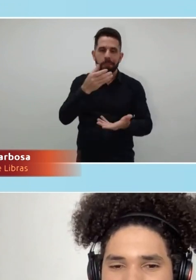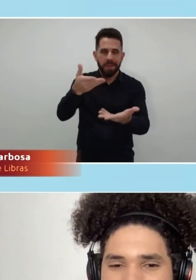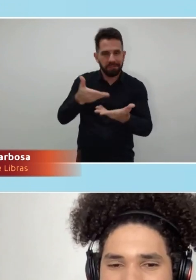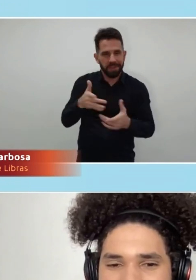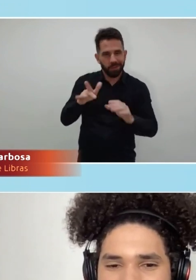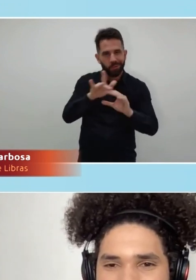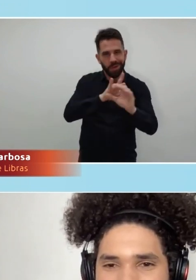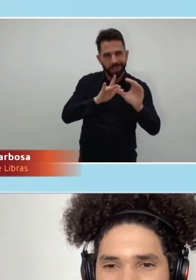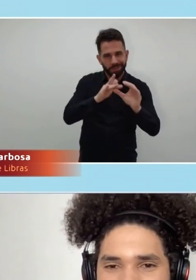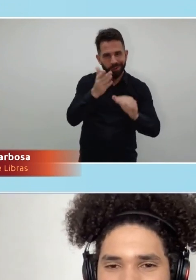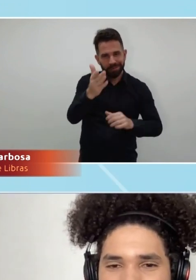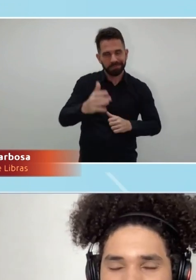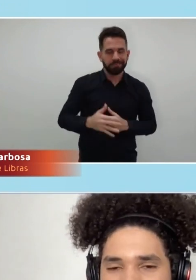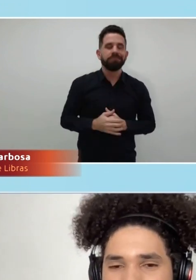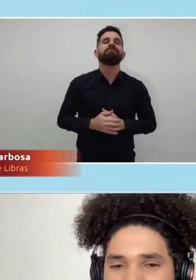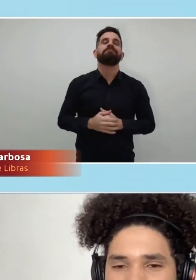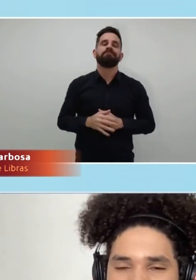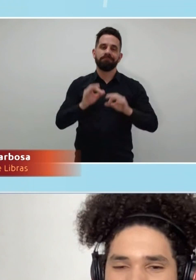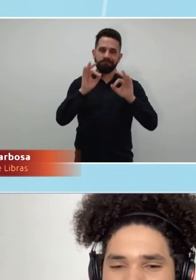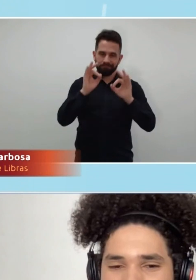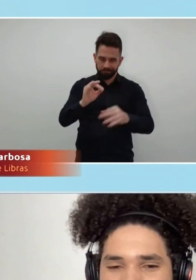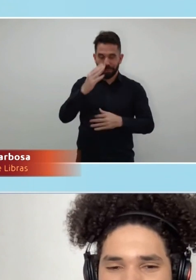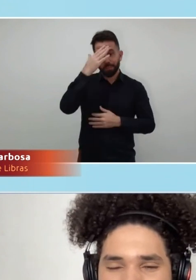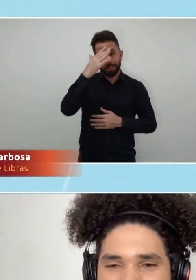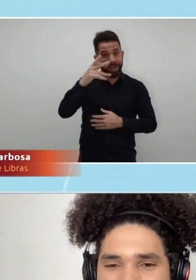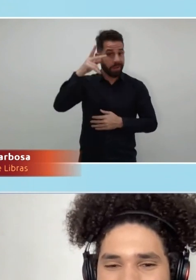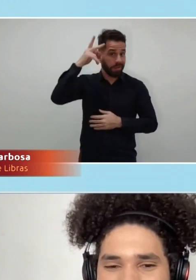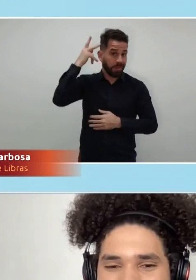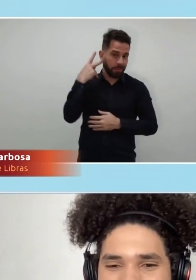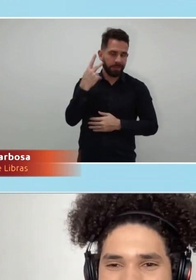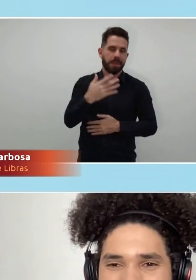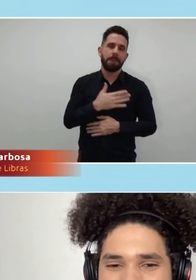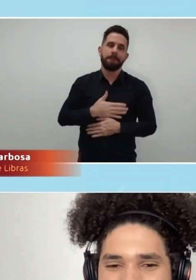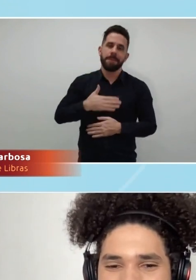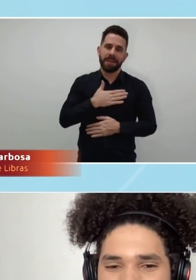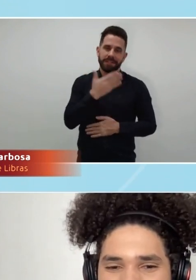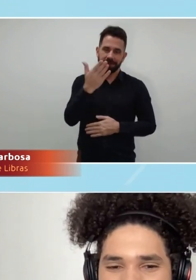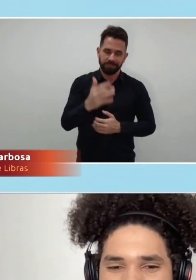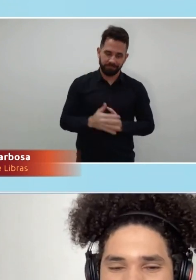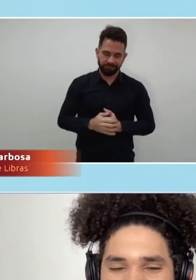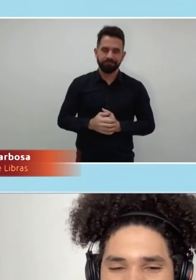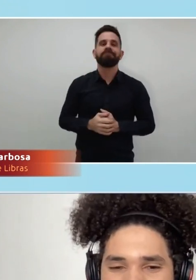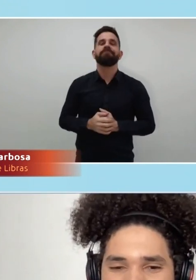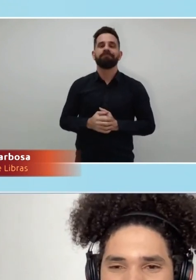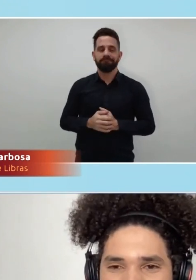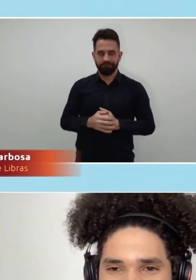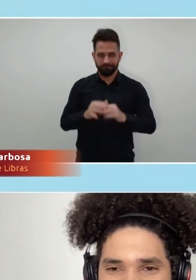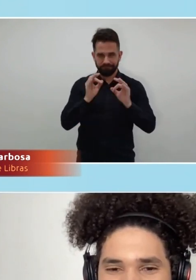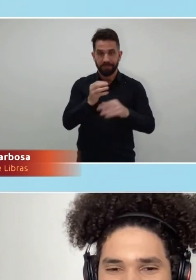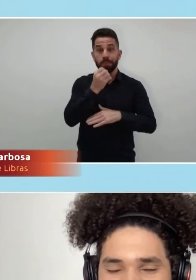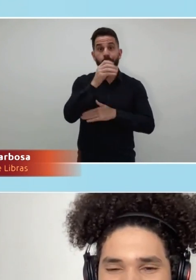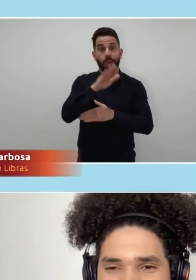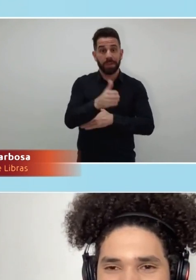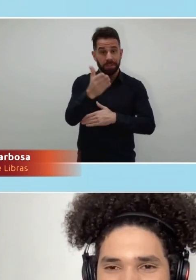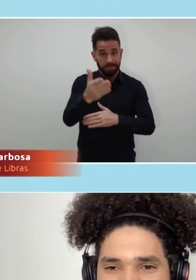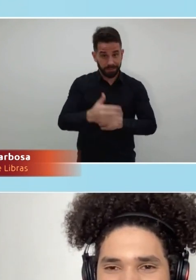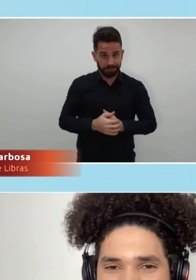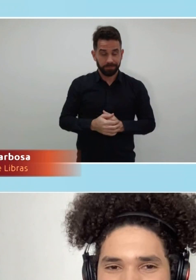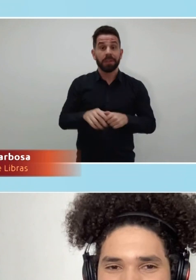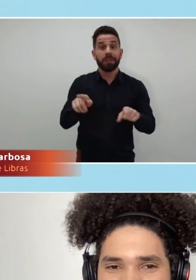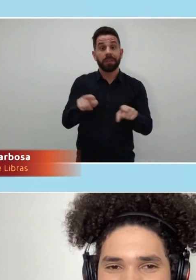Conexões. Obrigado, Camila. Foi um prazer. Obrigada. Boa tarde. Boa tarde. Obrigada também ao